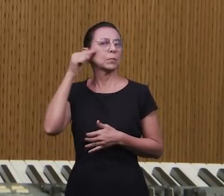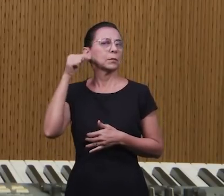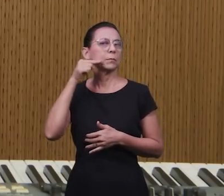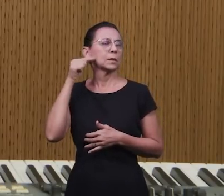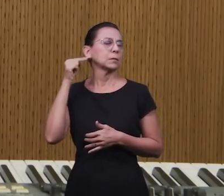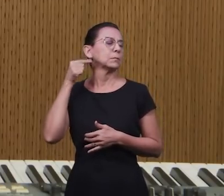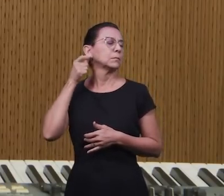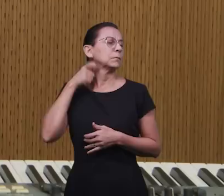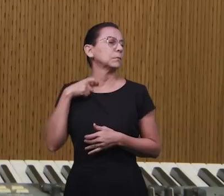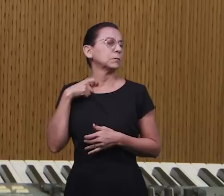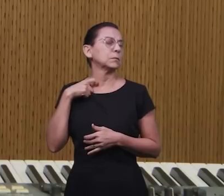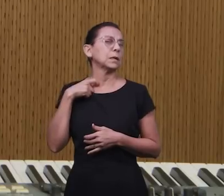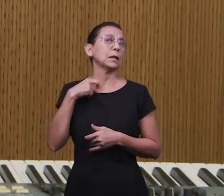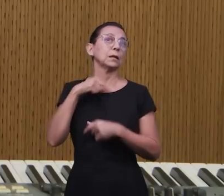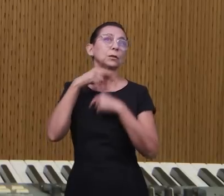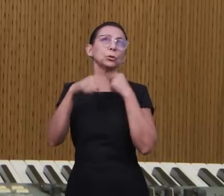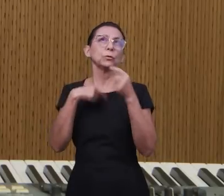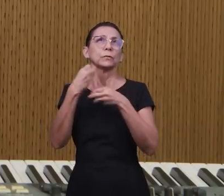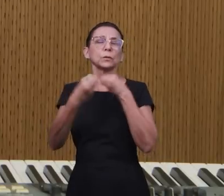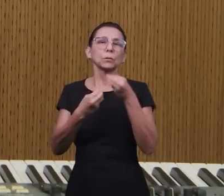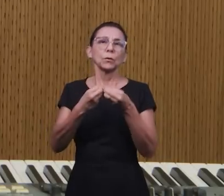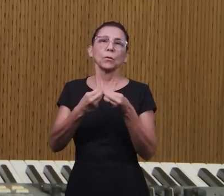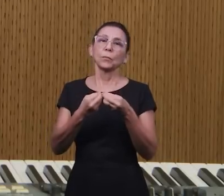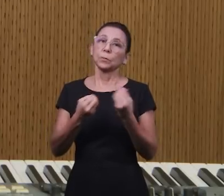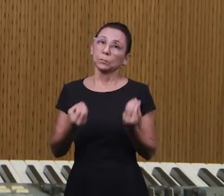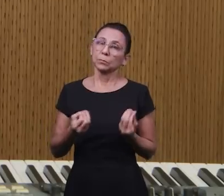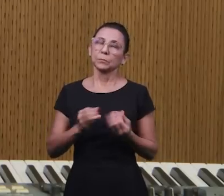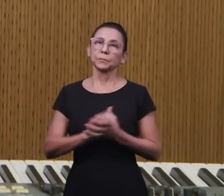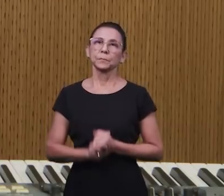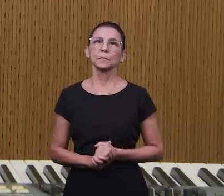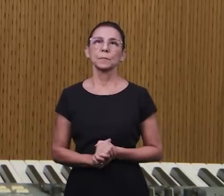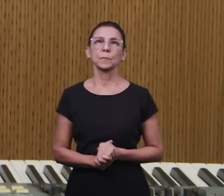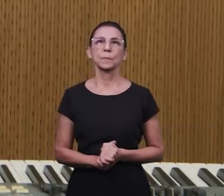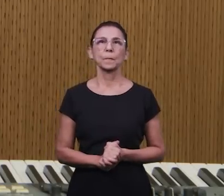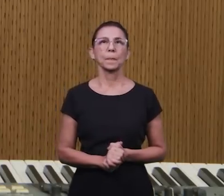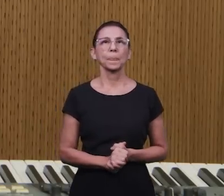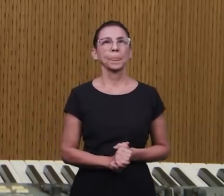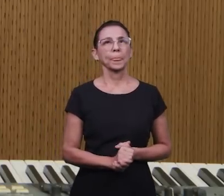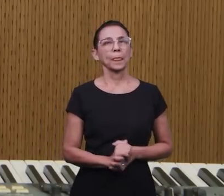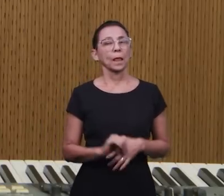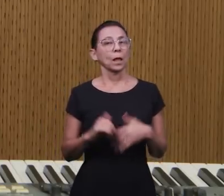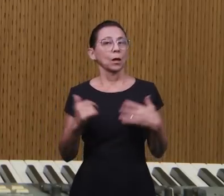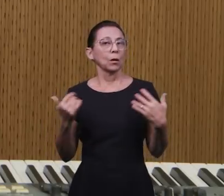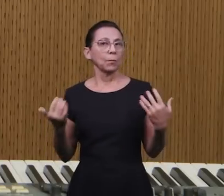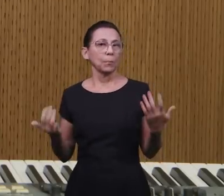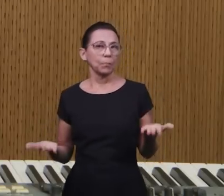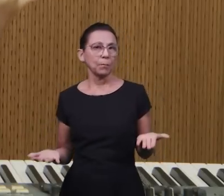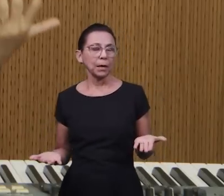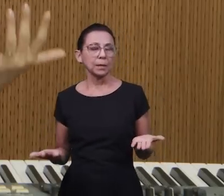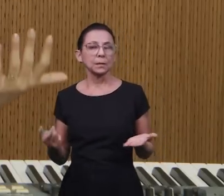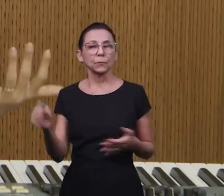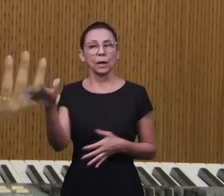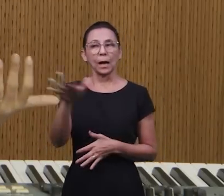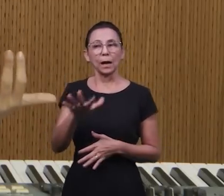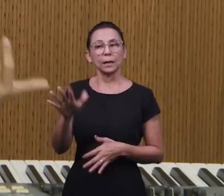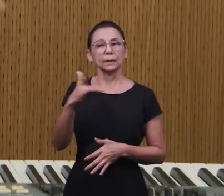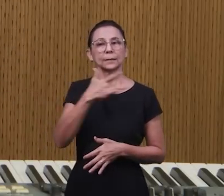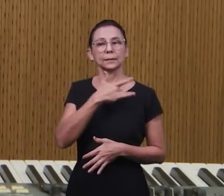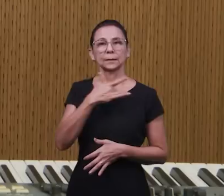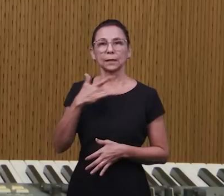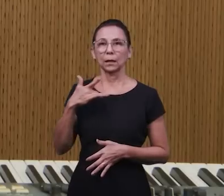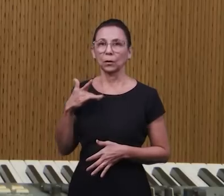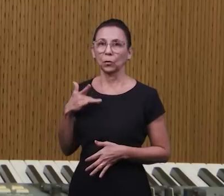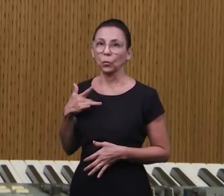respondidos de acordo com a fisiologia. Porém, aquilo que precisa ser tratado no âmbito da